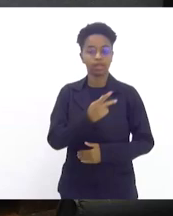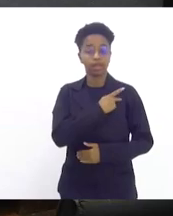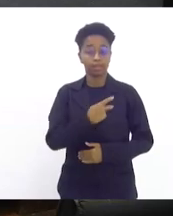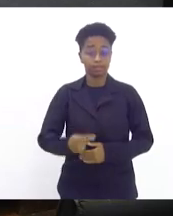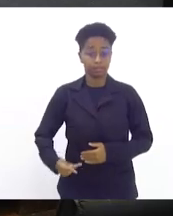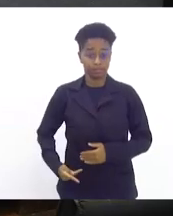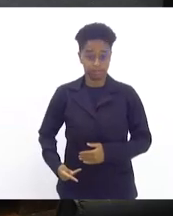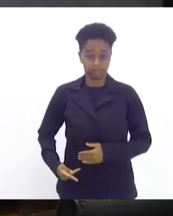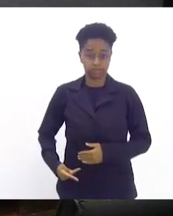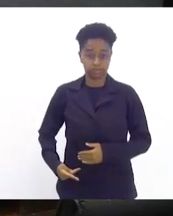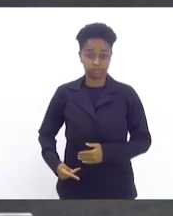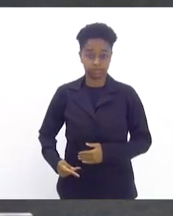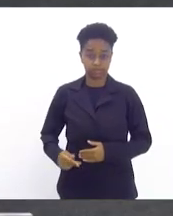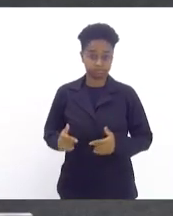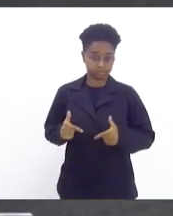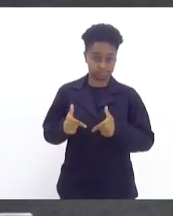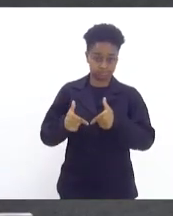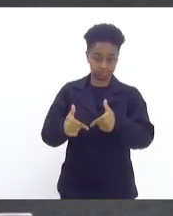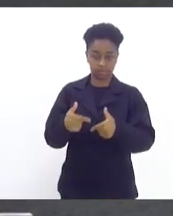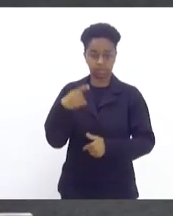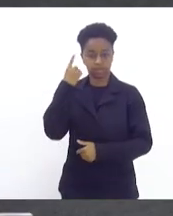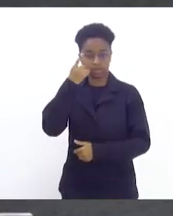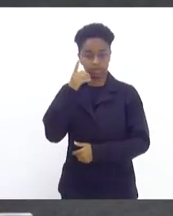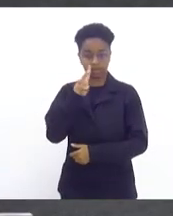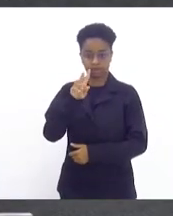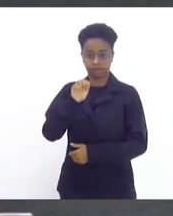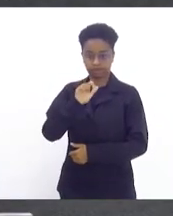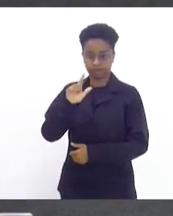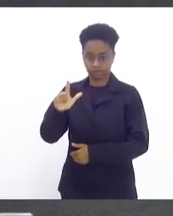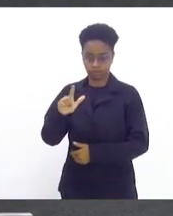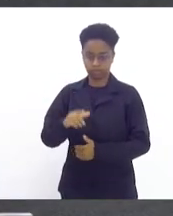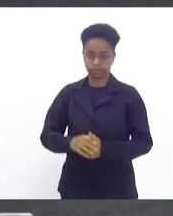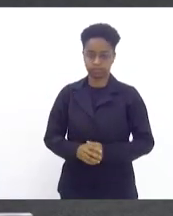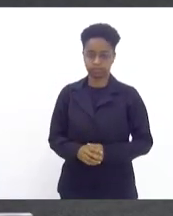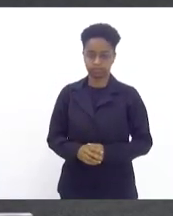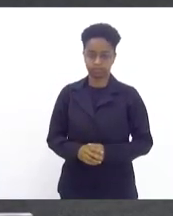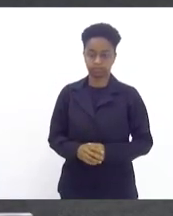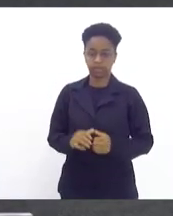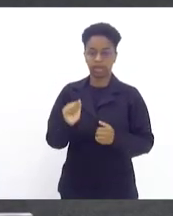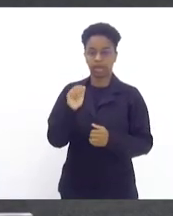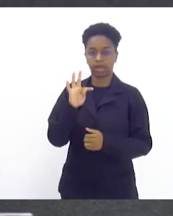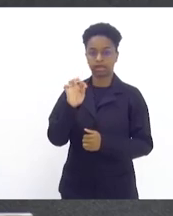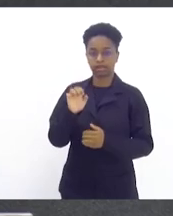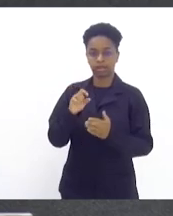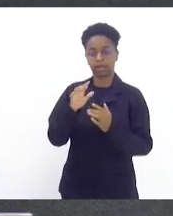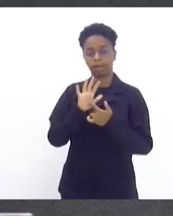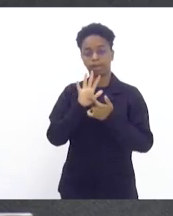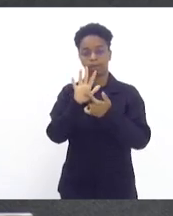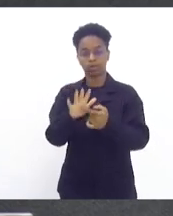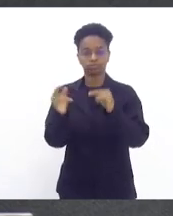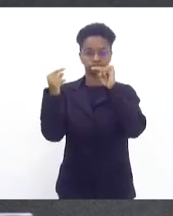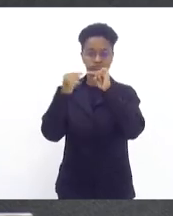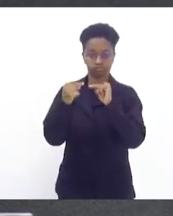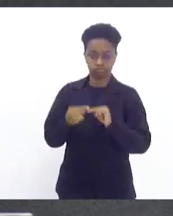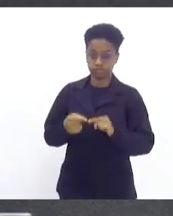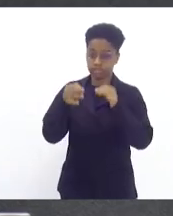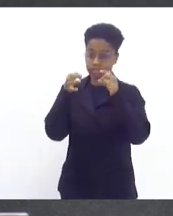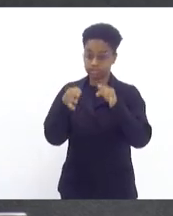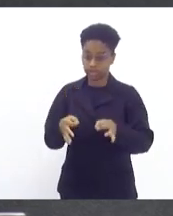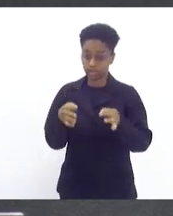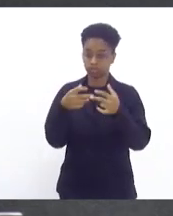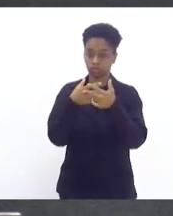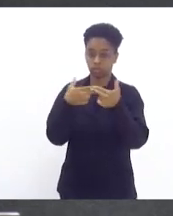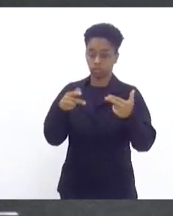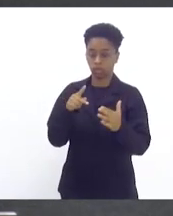presidente em exercício Deputado Val da Ceasa a ata reflete com exatidão o